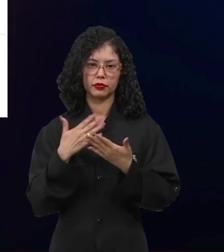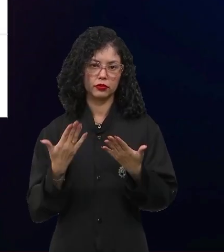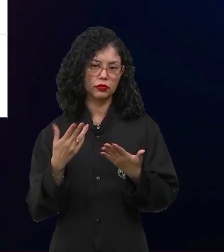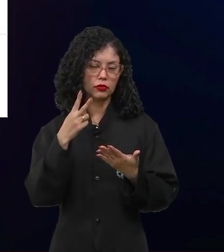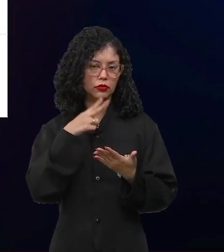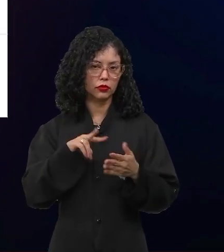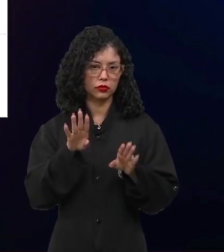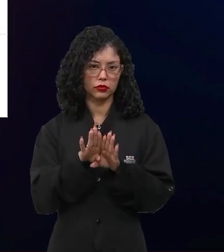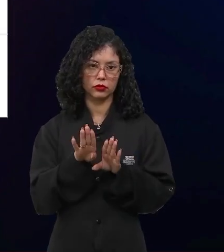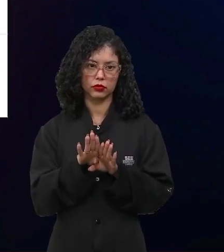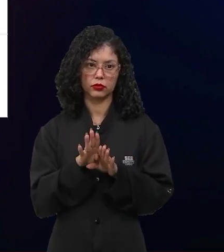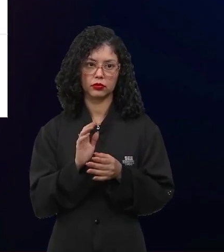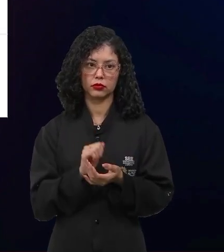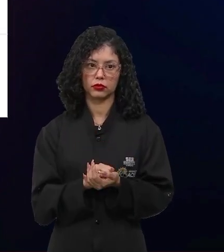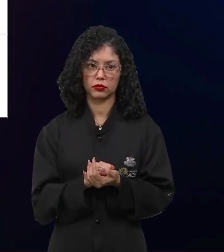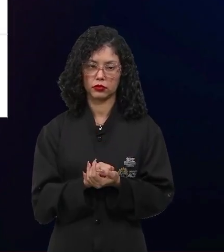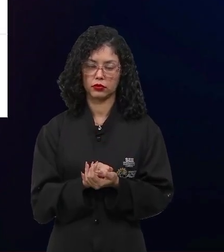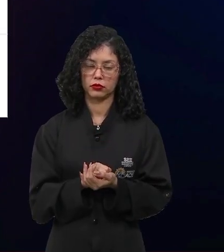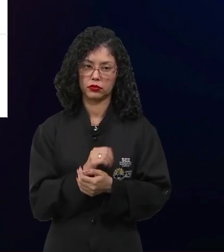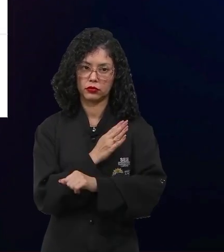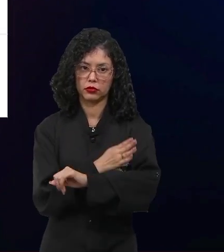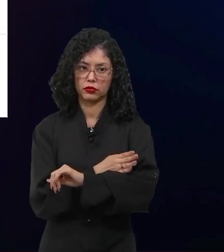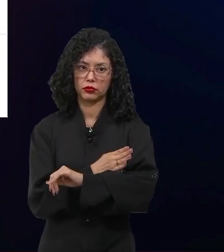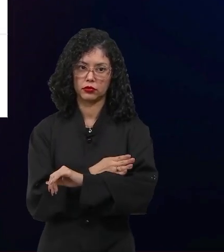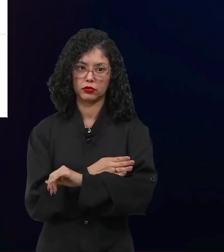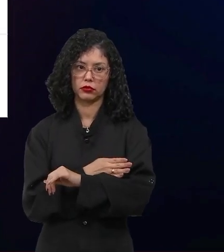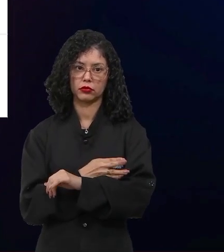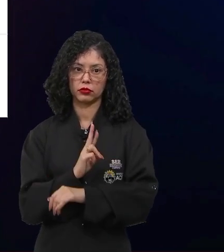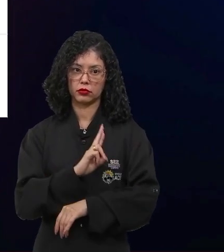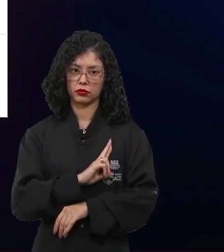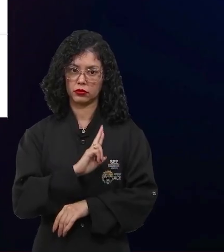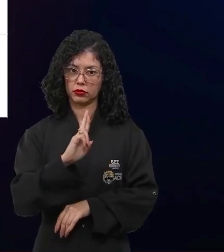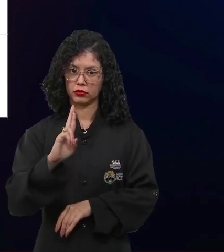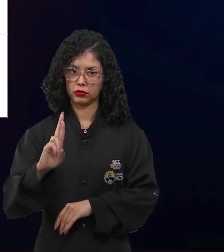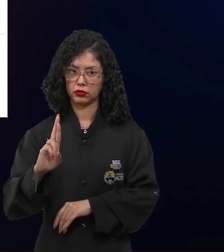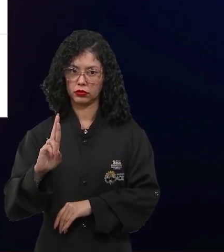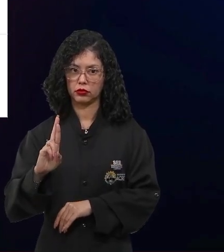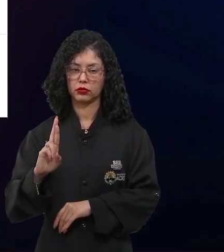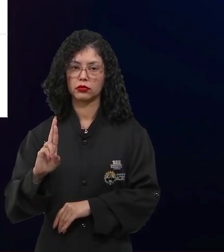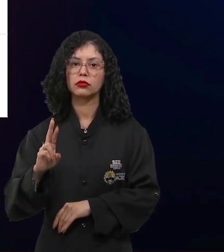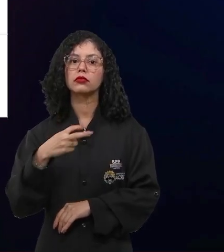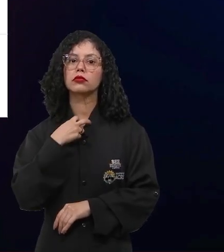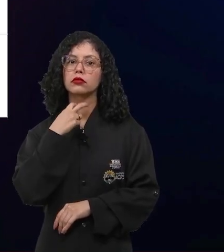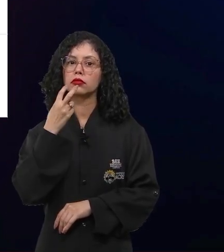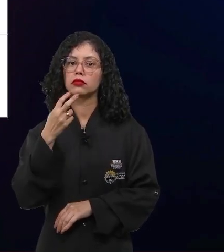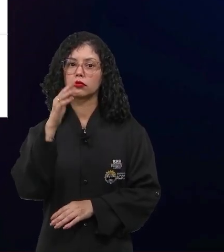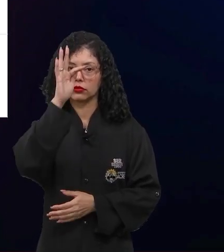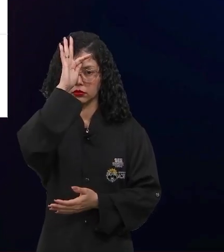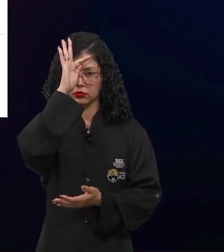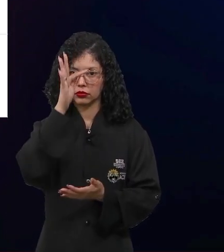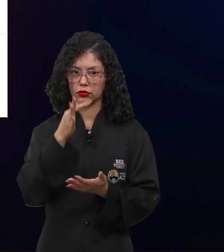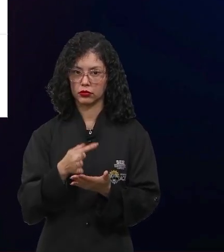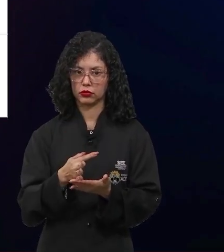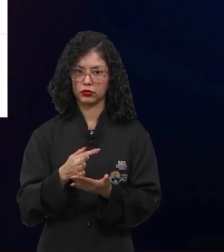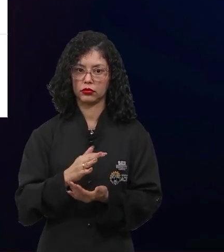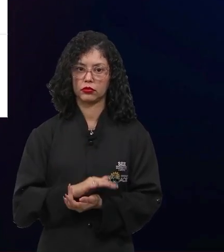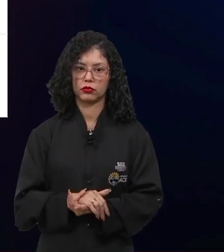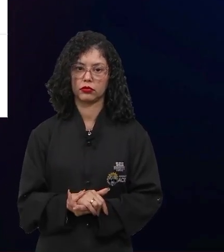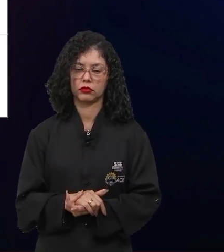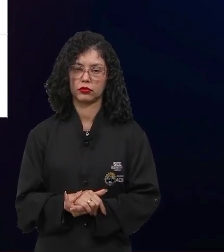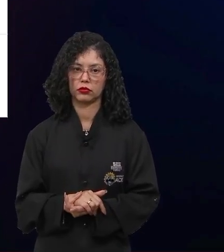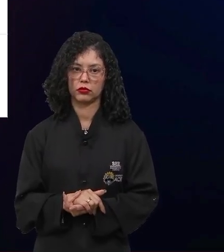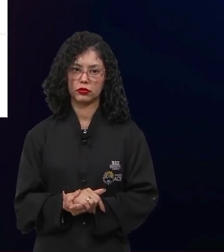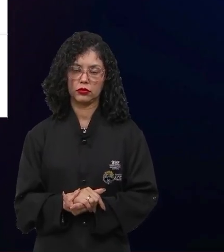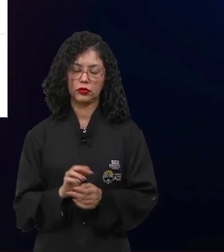vamos observar aqui o cantochão. É da Idade Média, ele tem um discurso religioso e é uma só voz, né? E